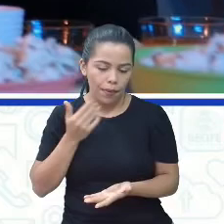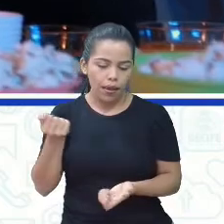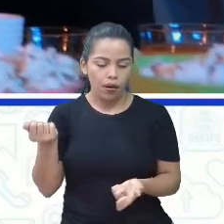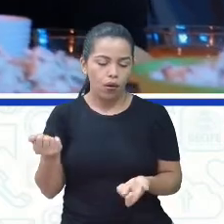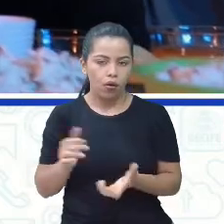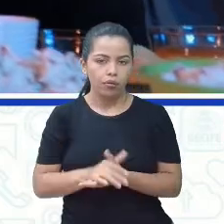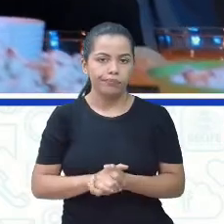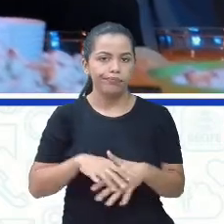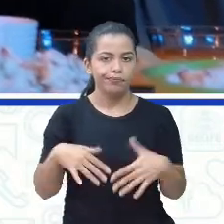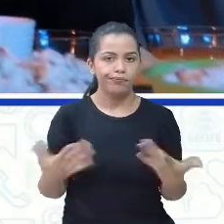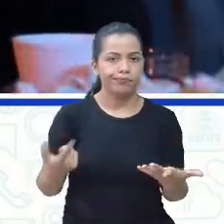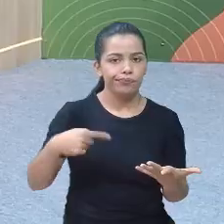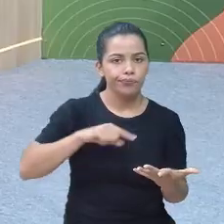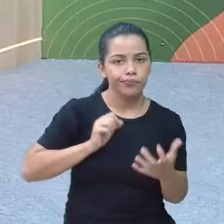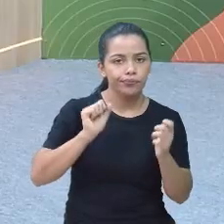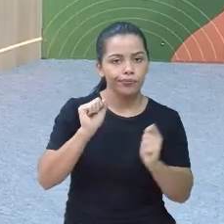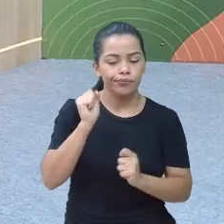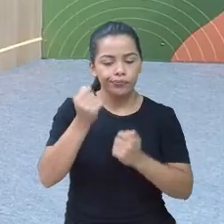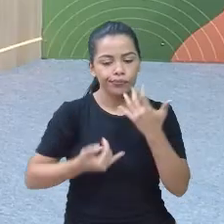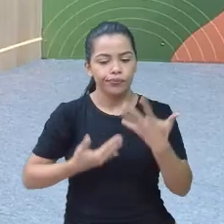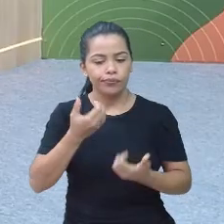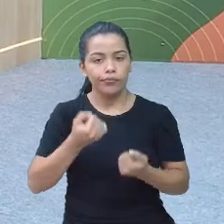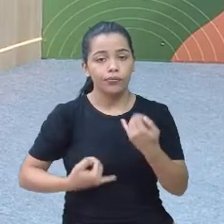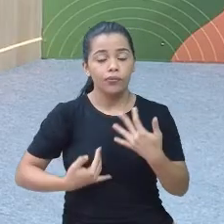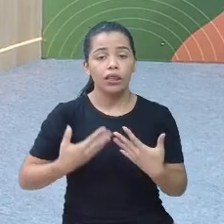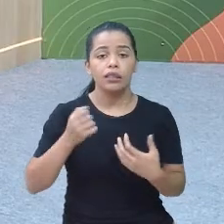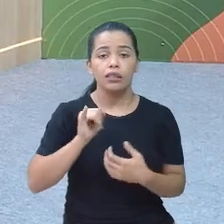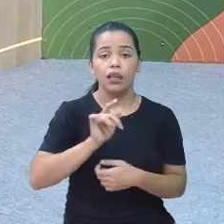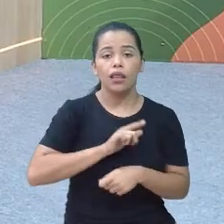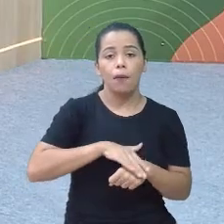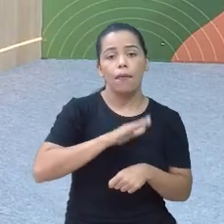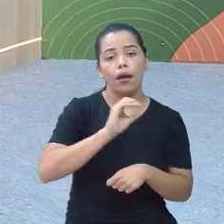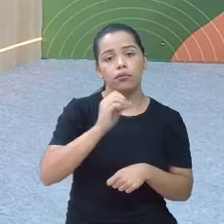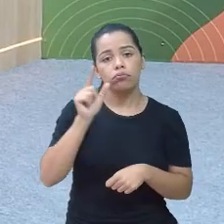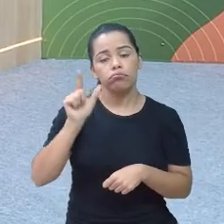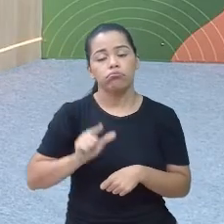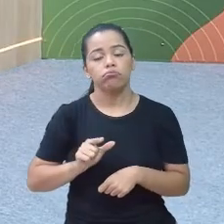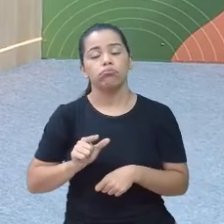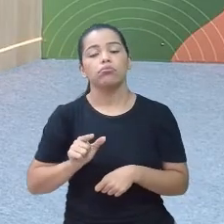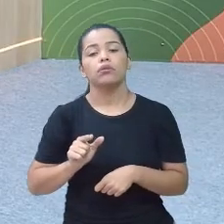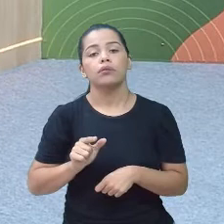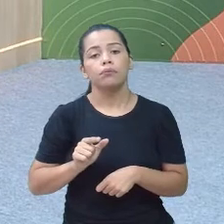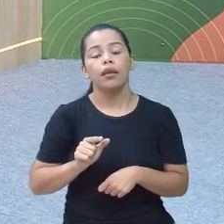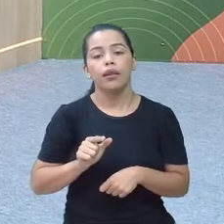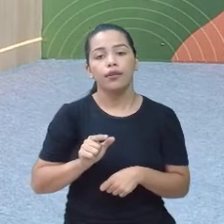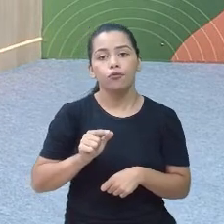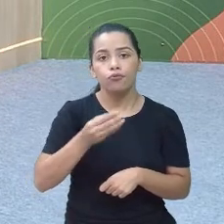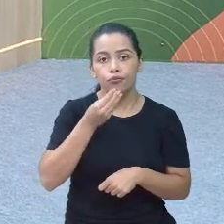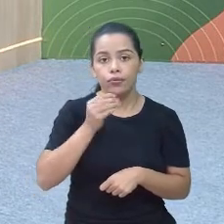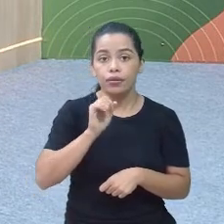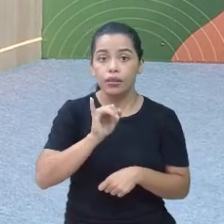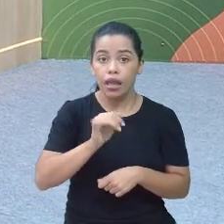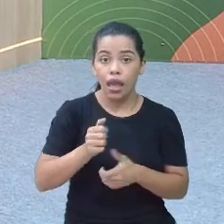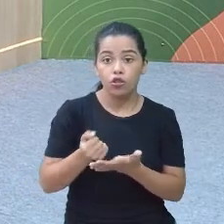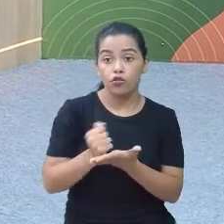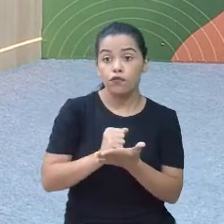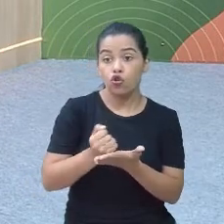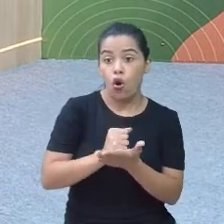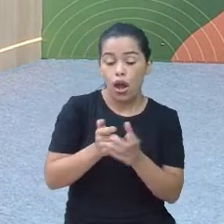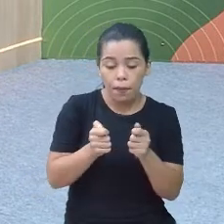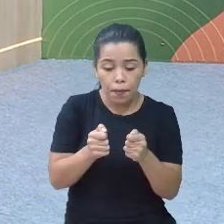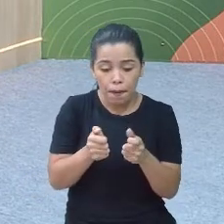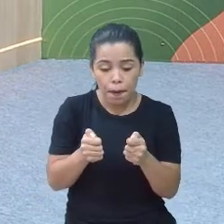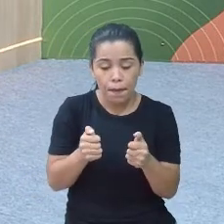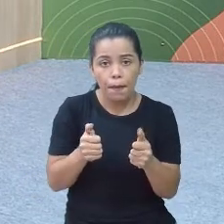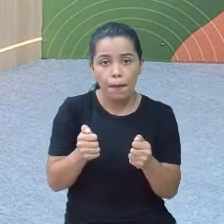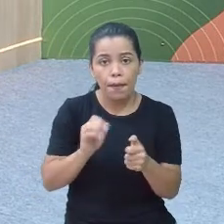que é ter mais ou menos chance, mas a gente vai perceber que antes do jogo acontecer, seja de basquete, seja do videogame, eu não tenho como